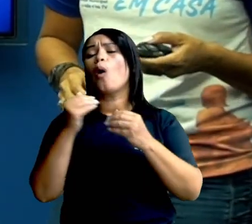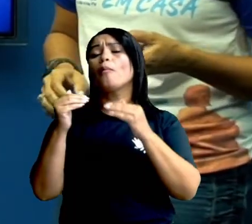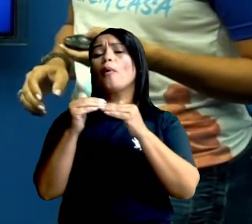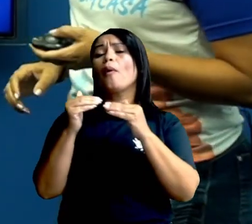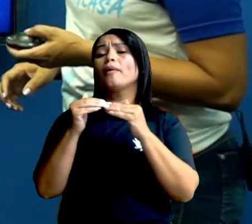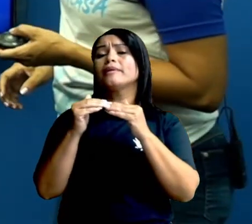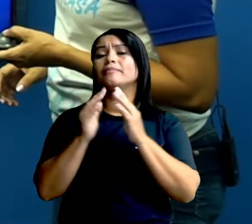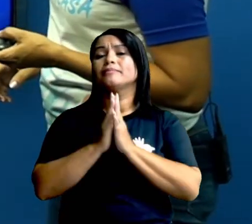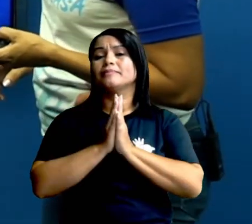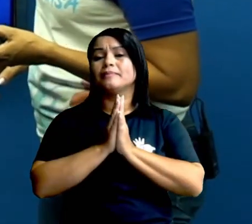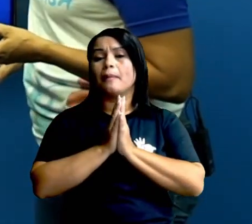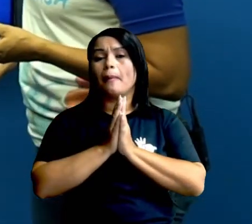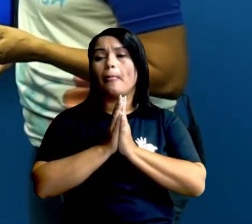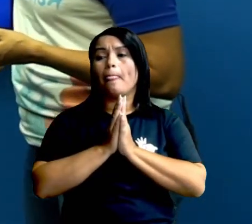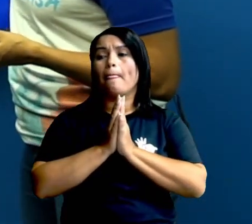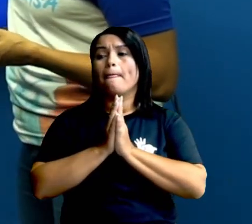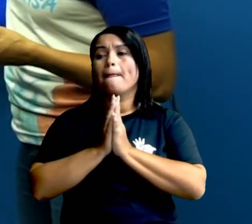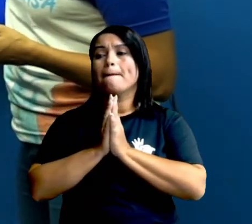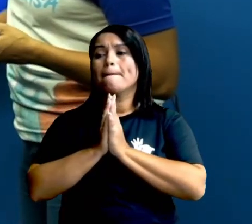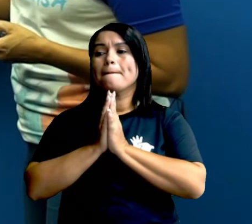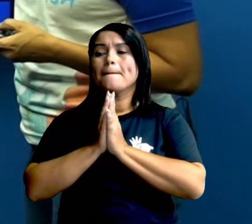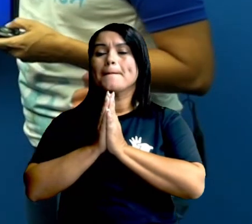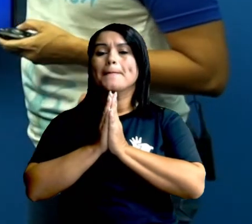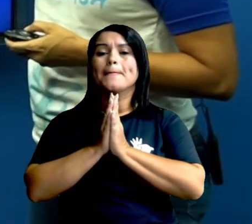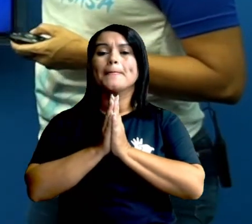seguinte, ó.